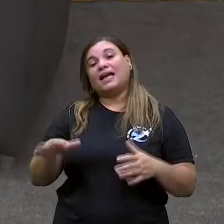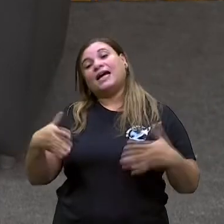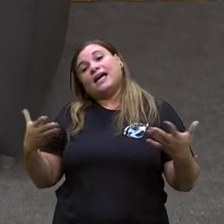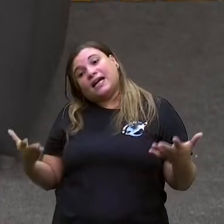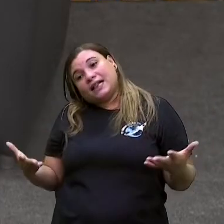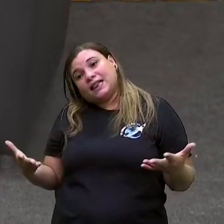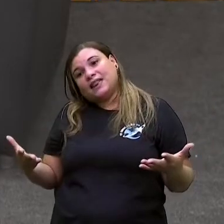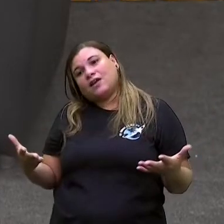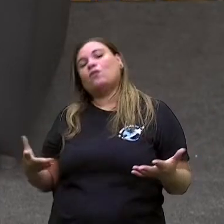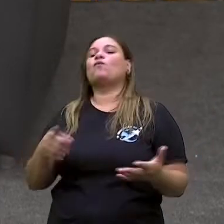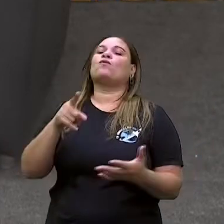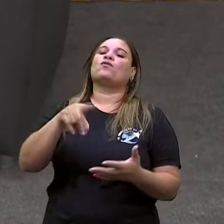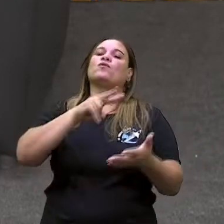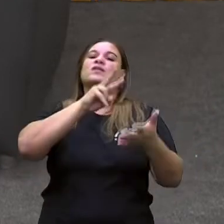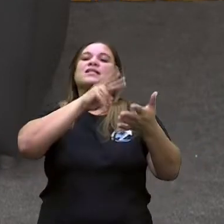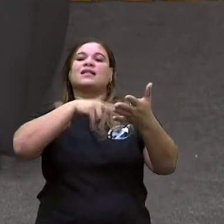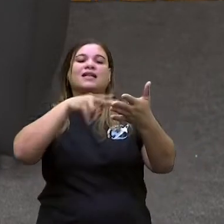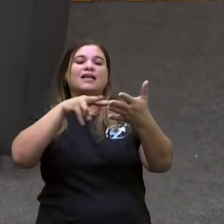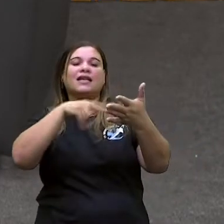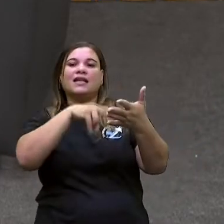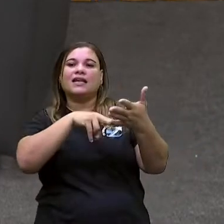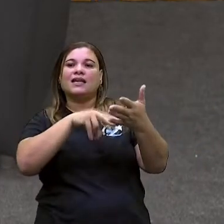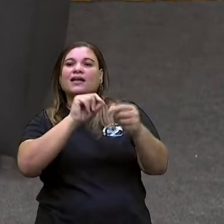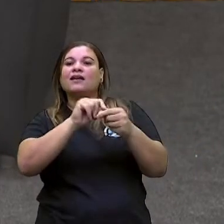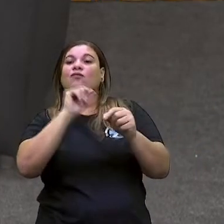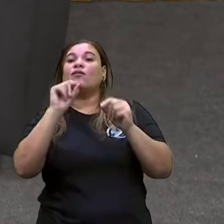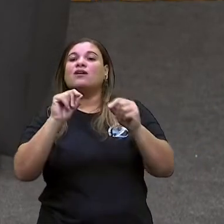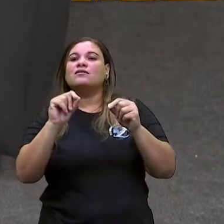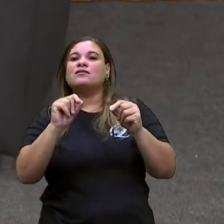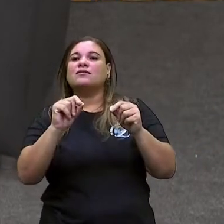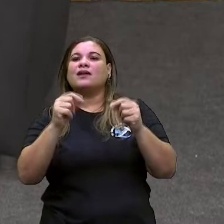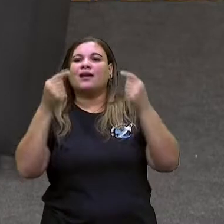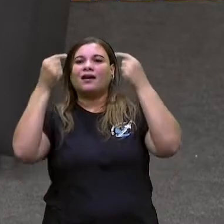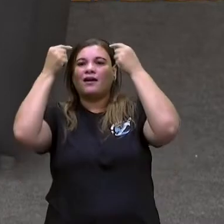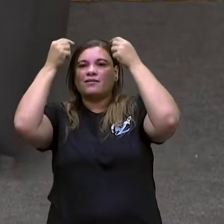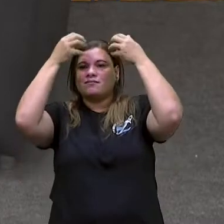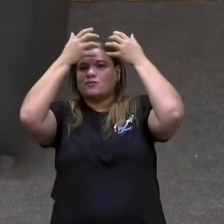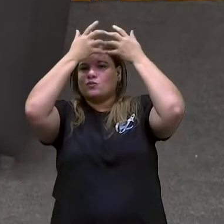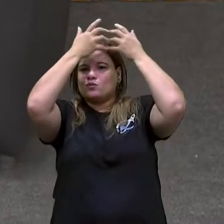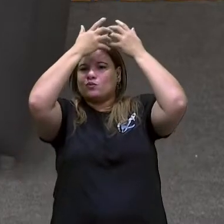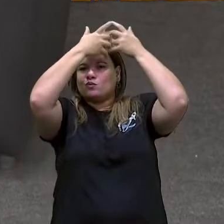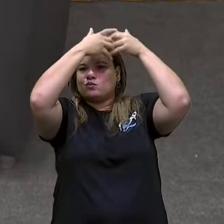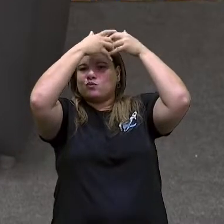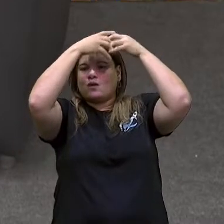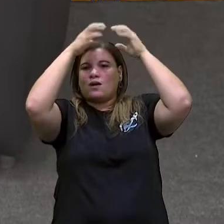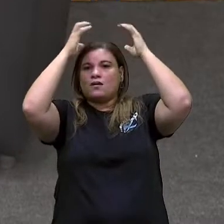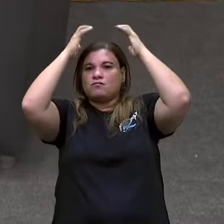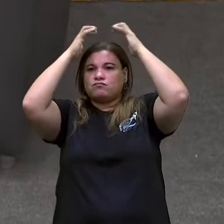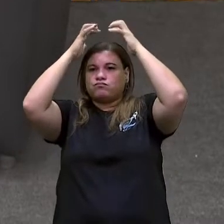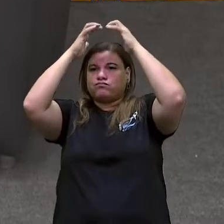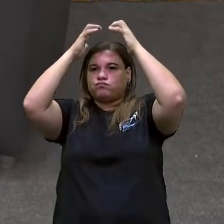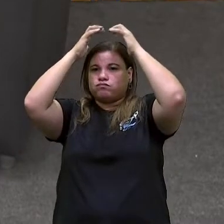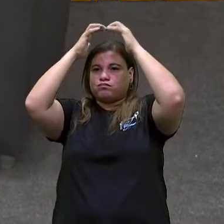você está malhando o seu cérebro, você está fortalecendo o seu cérebro, fortalecendo a sua rede neural. Então, ao invés de ser